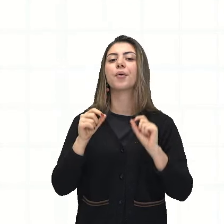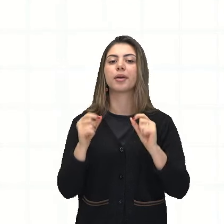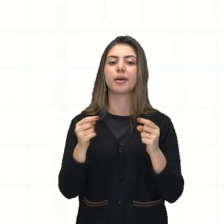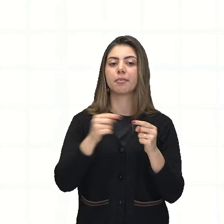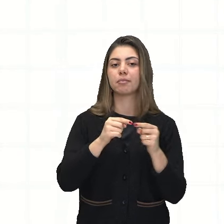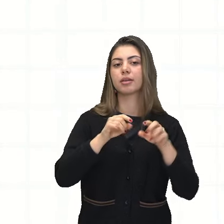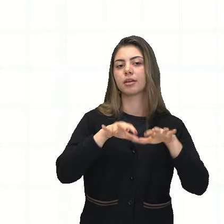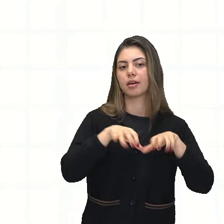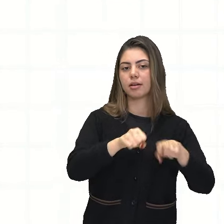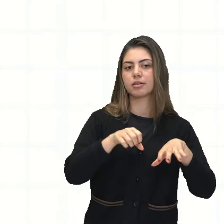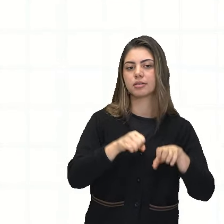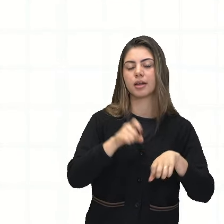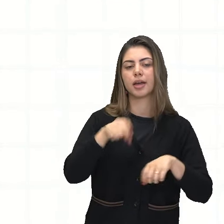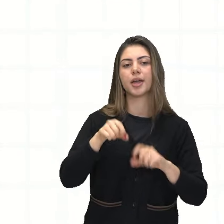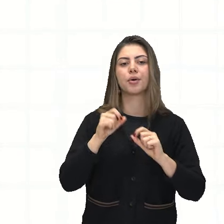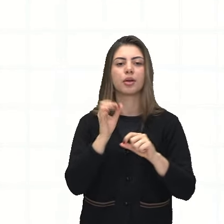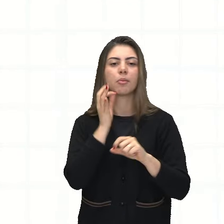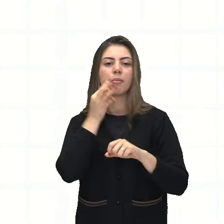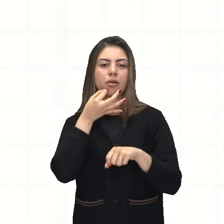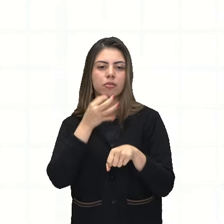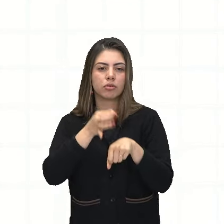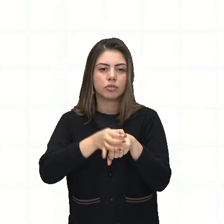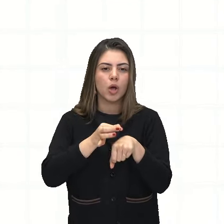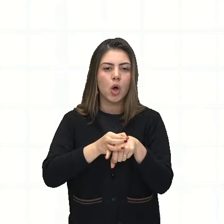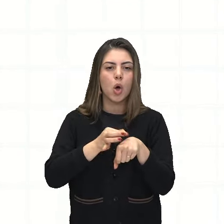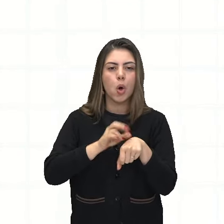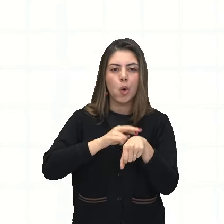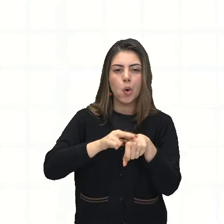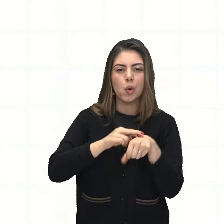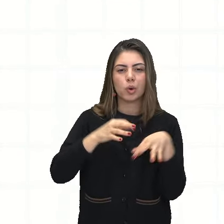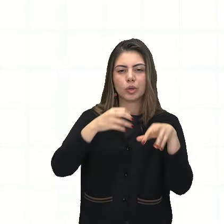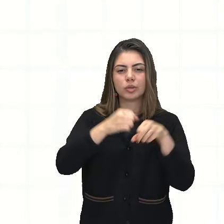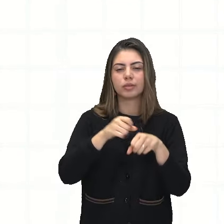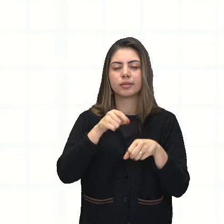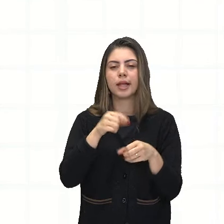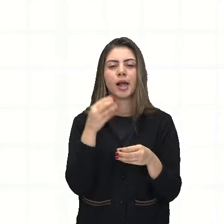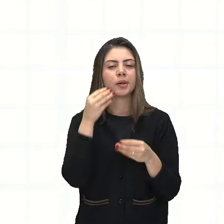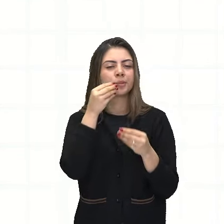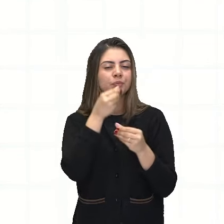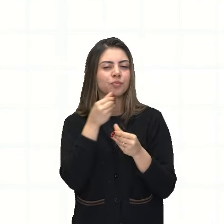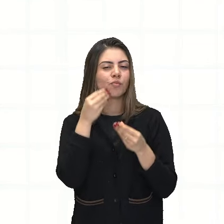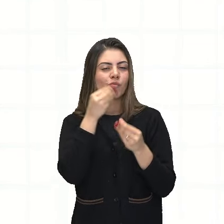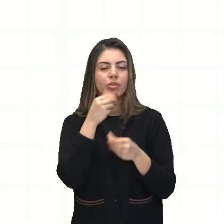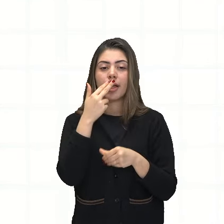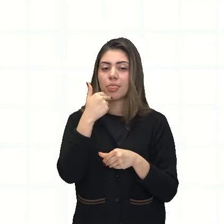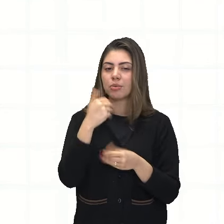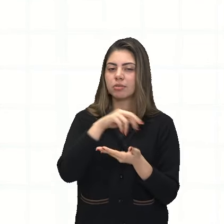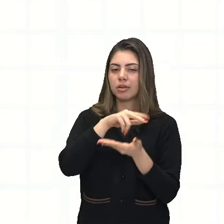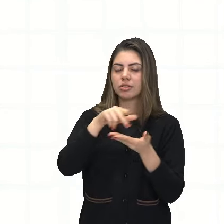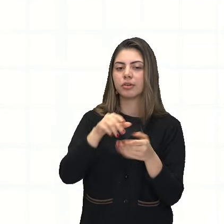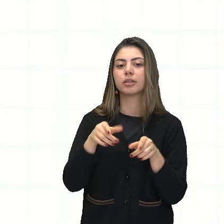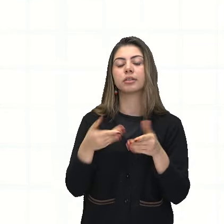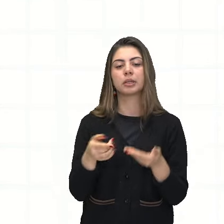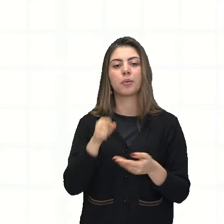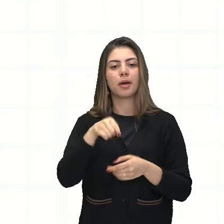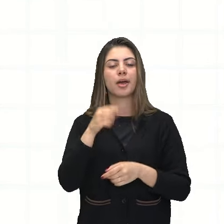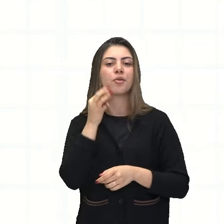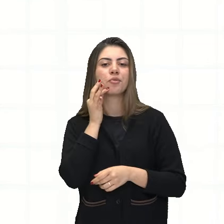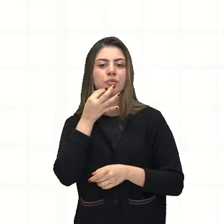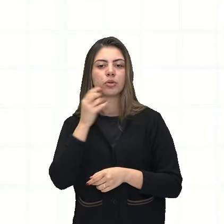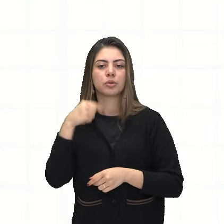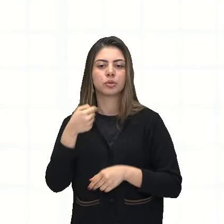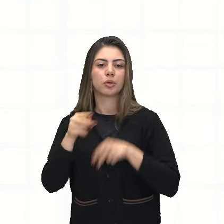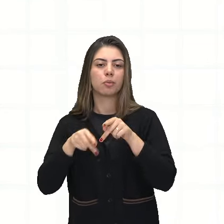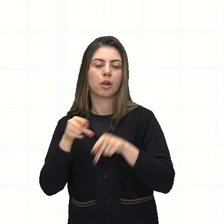uma fruta roxa e escura. Ela oferece uma explosão de sabor e nutrientes. Esse fruto é uma escolha popular para